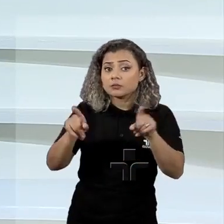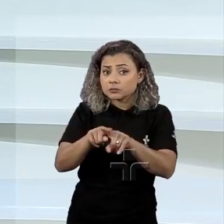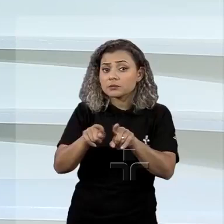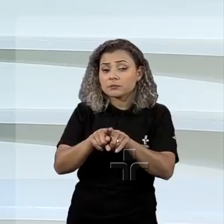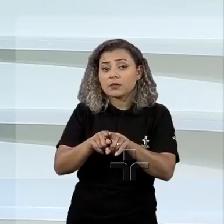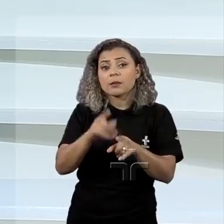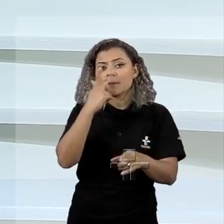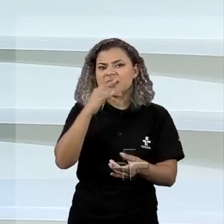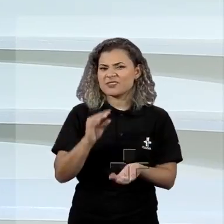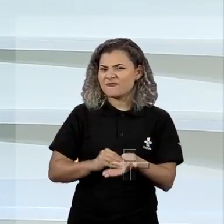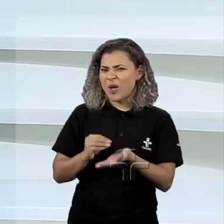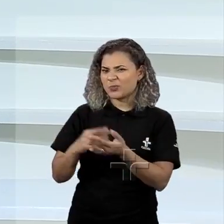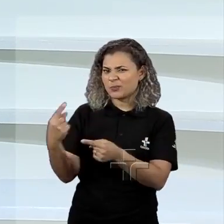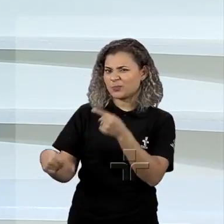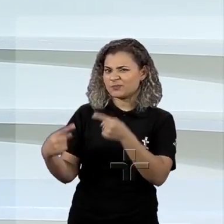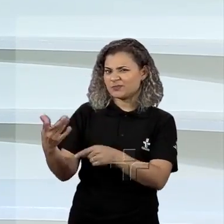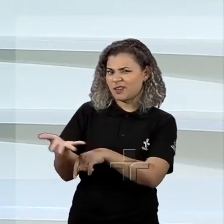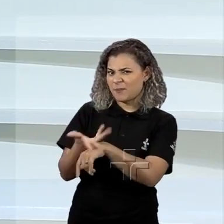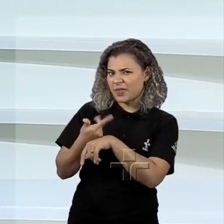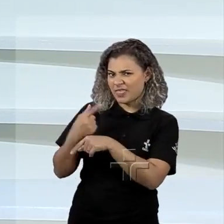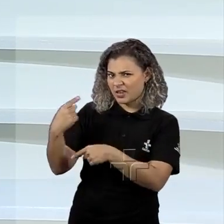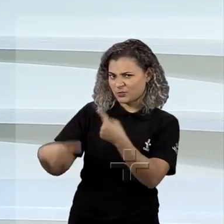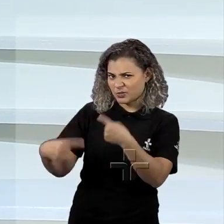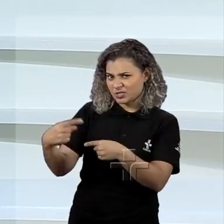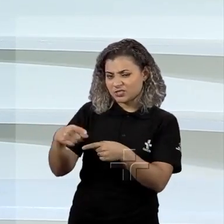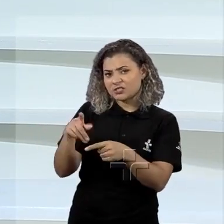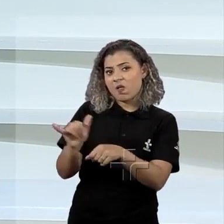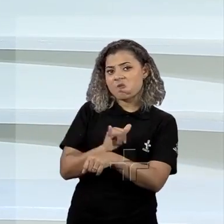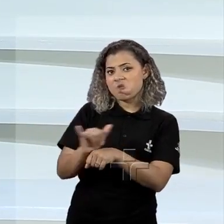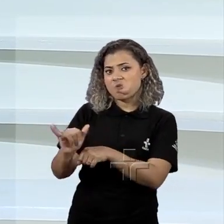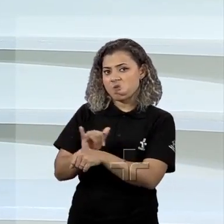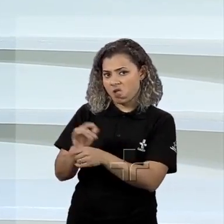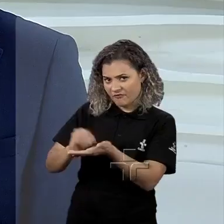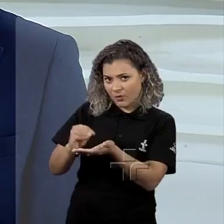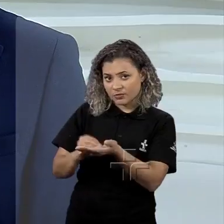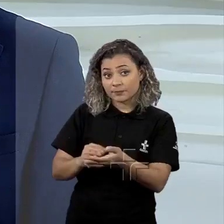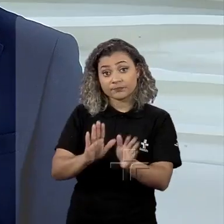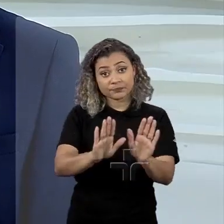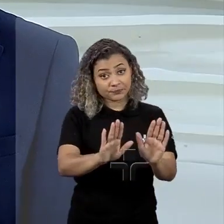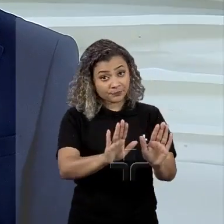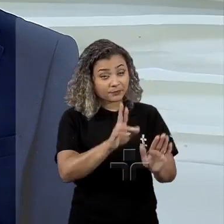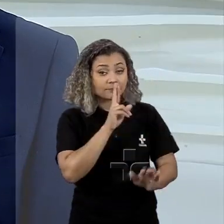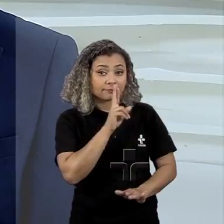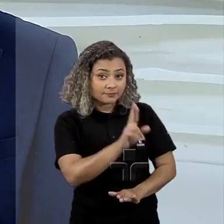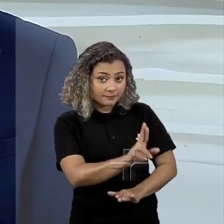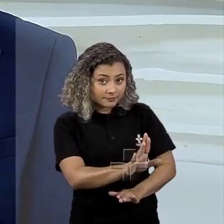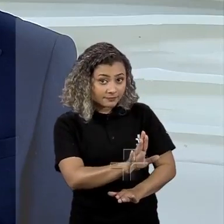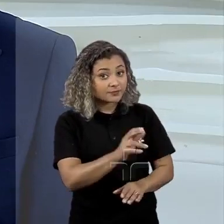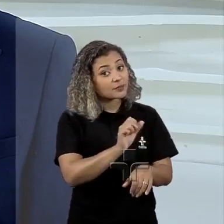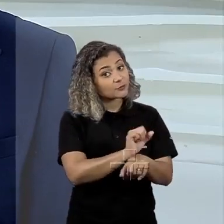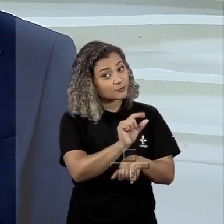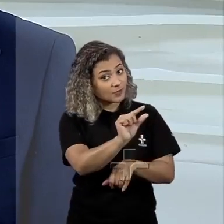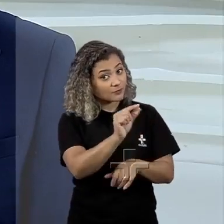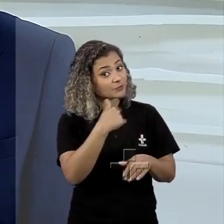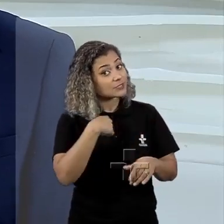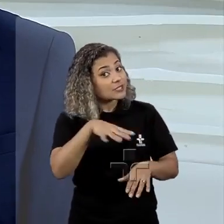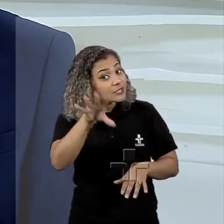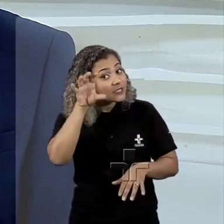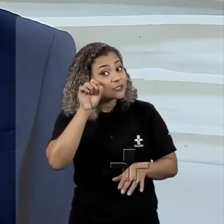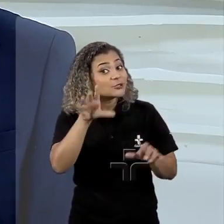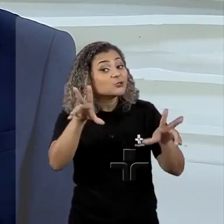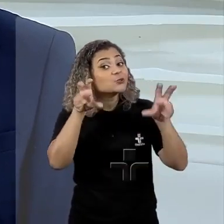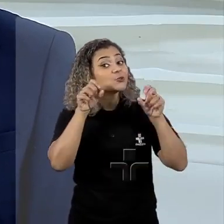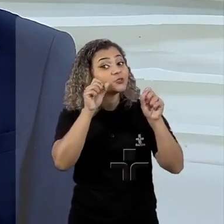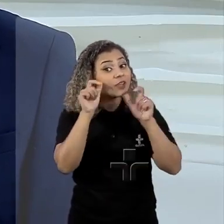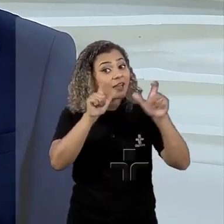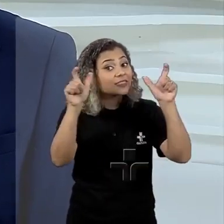falta habilidade política, prefeito, para poder contornar essas adversidades? Ouvi a sua pergunta, Thaís. Espero que você escute a minha resposta.